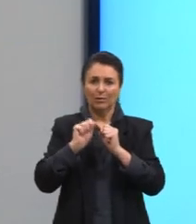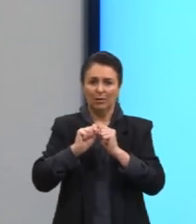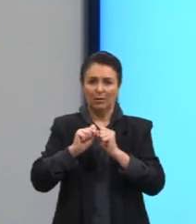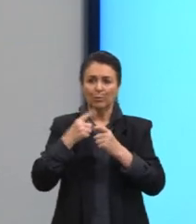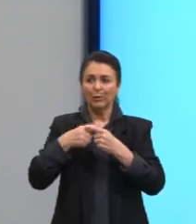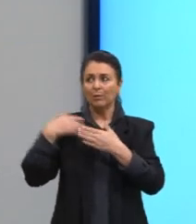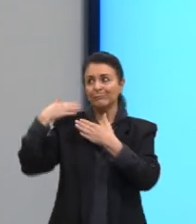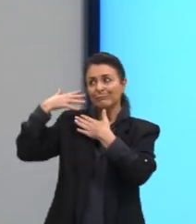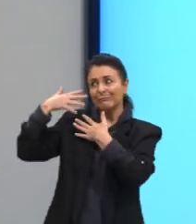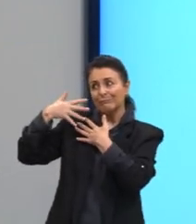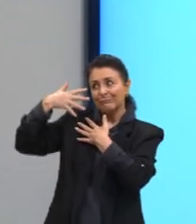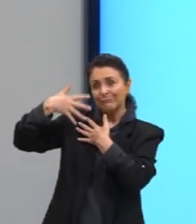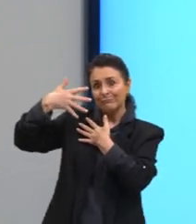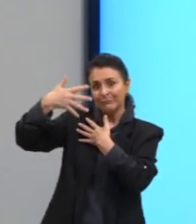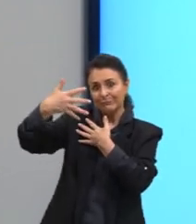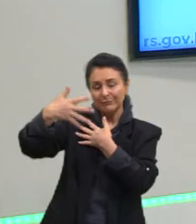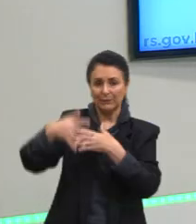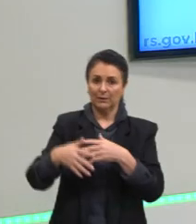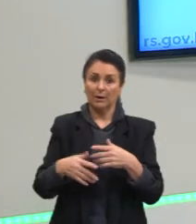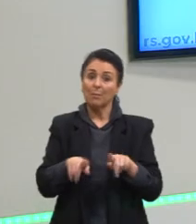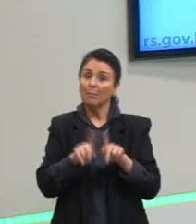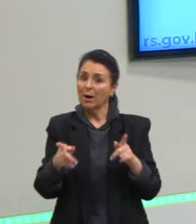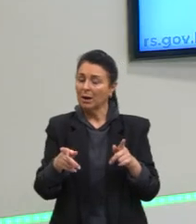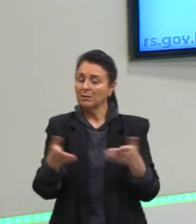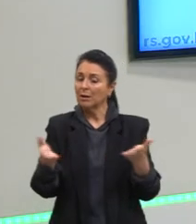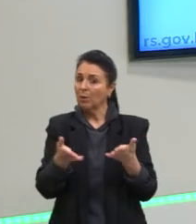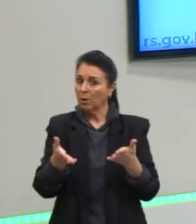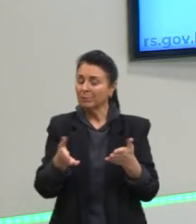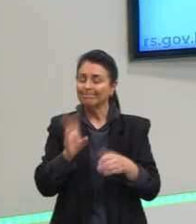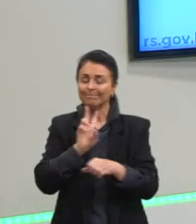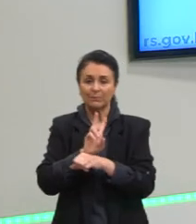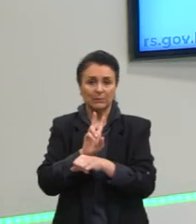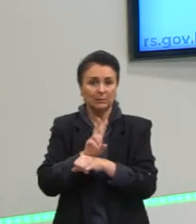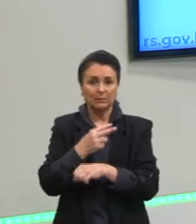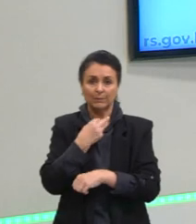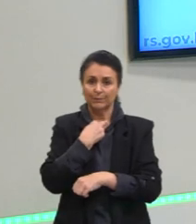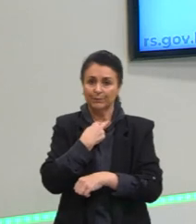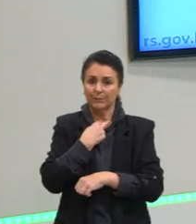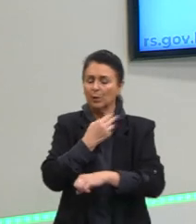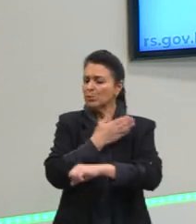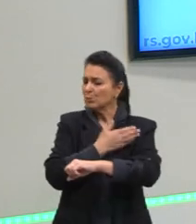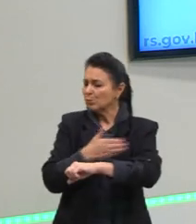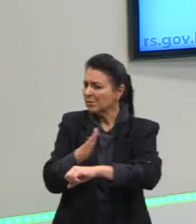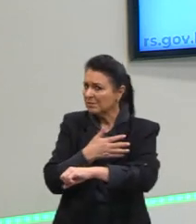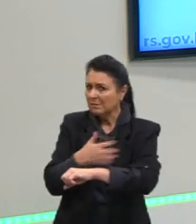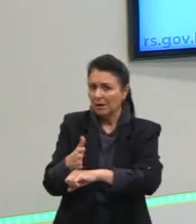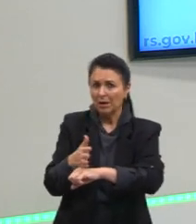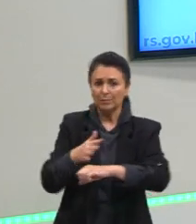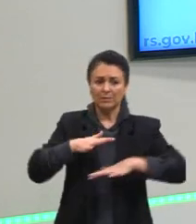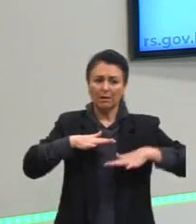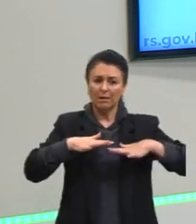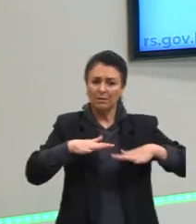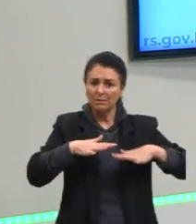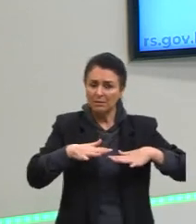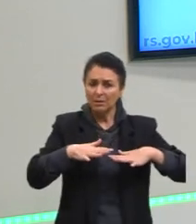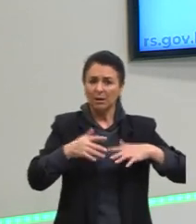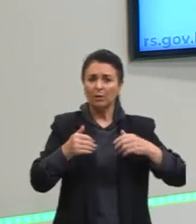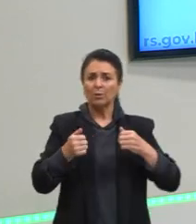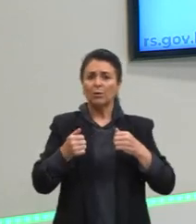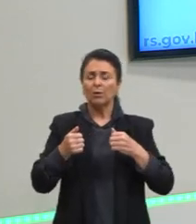formação tradicional que é questionável né Então olha tão os hábitos tradicionais ação tradicional